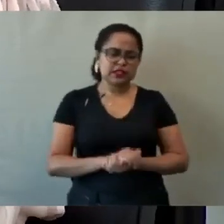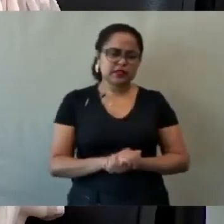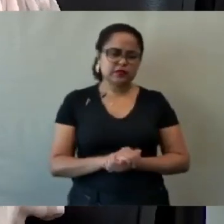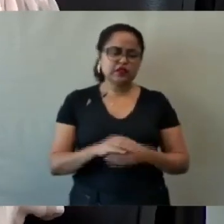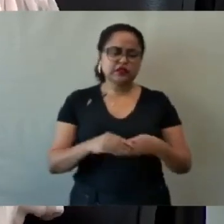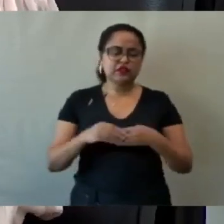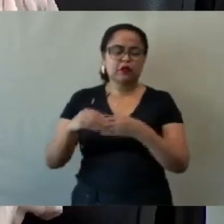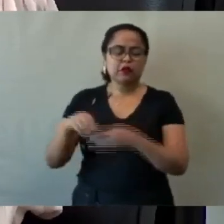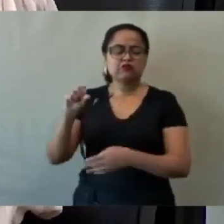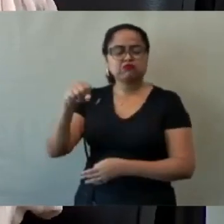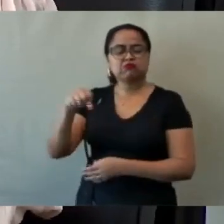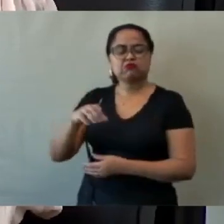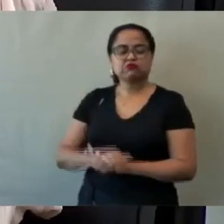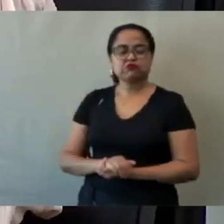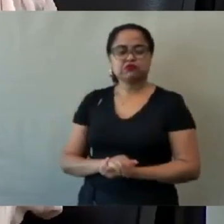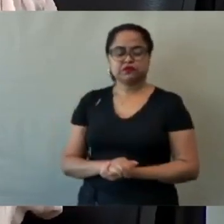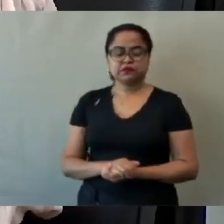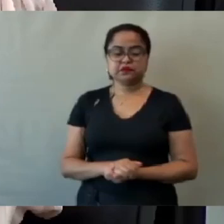encaminhamento, sim.